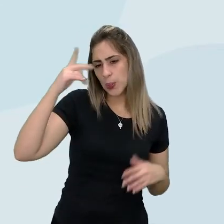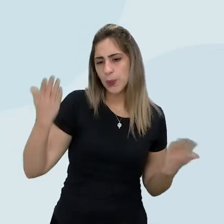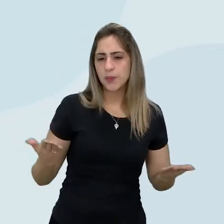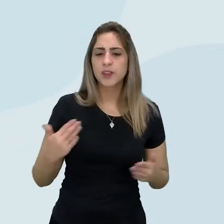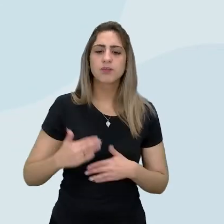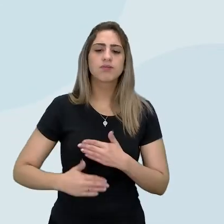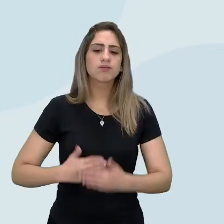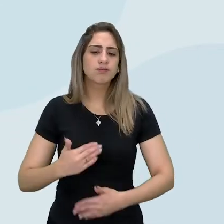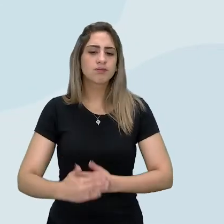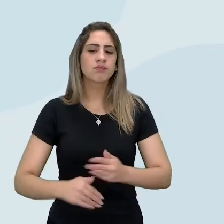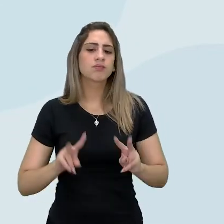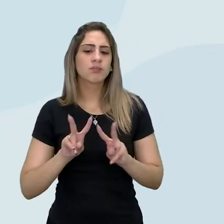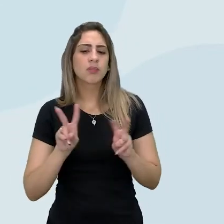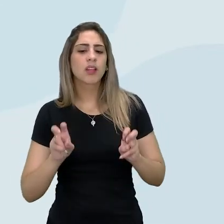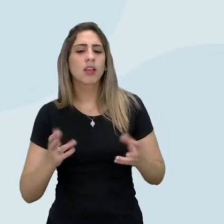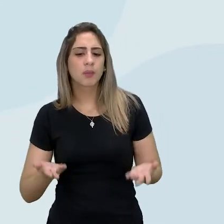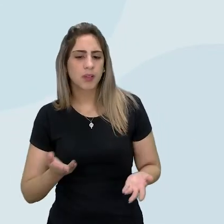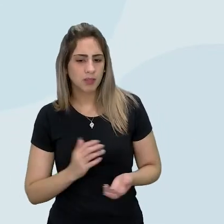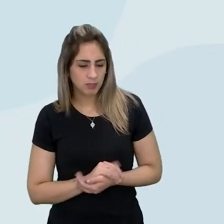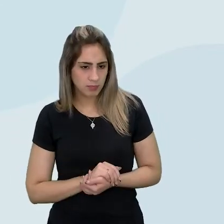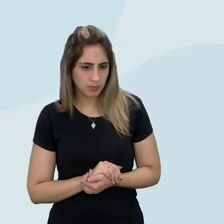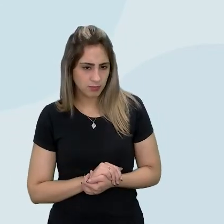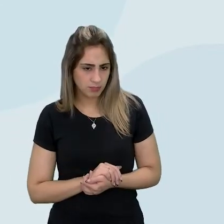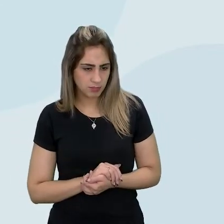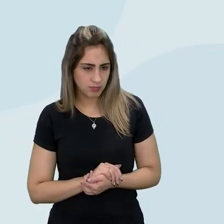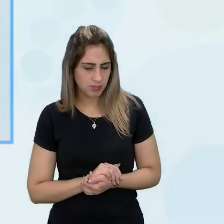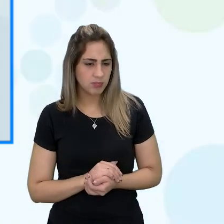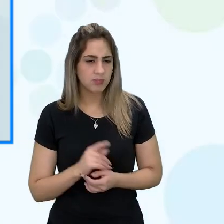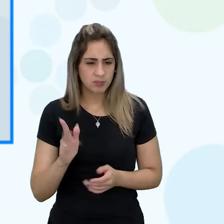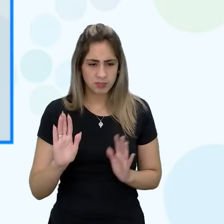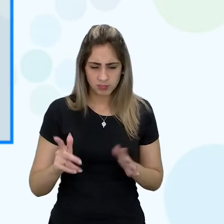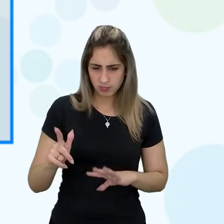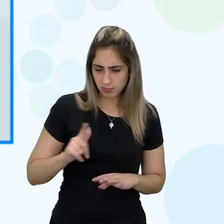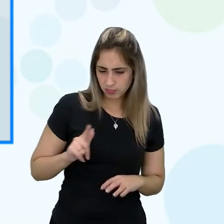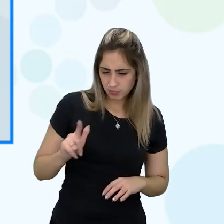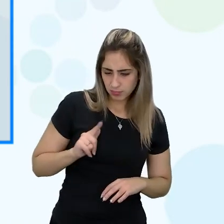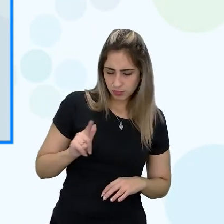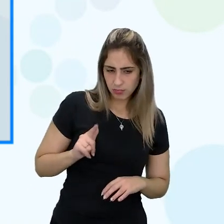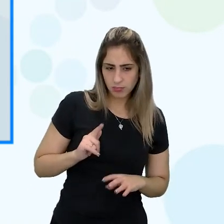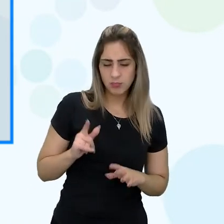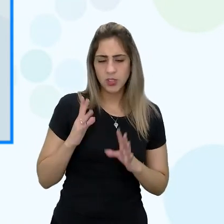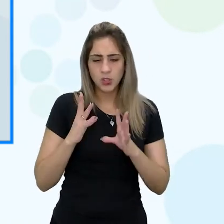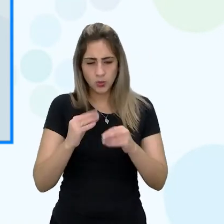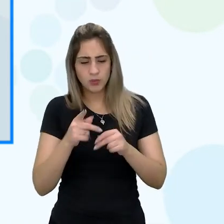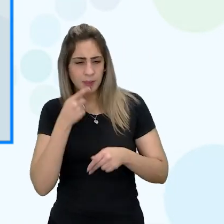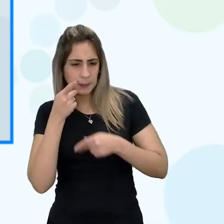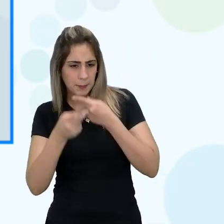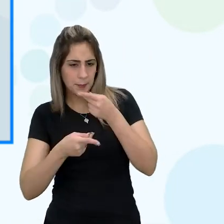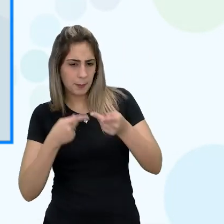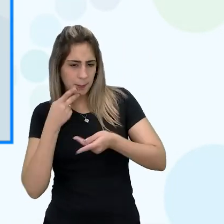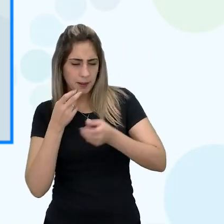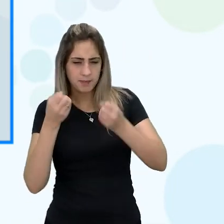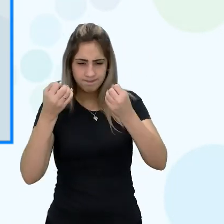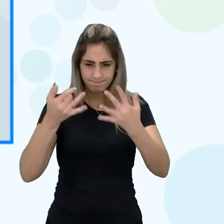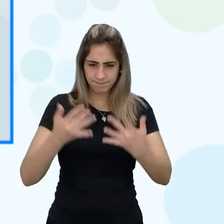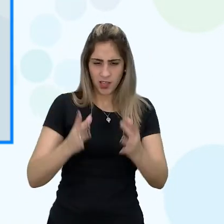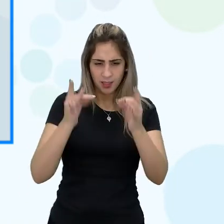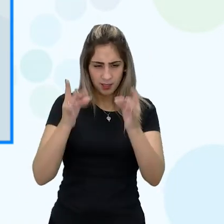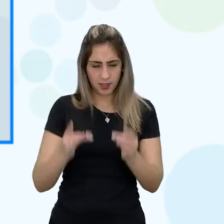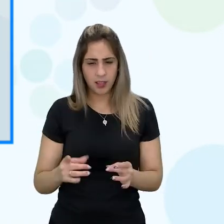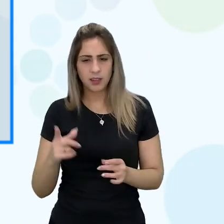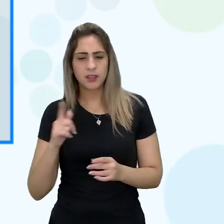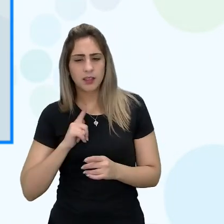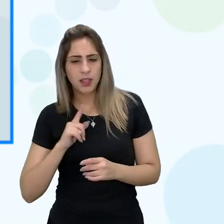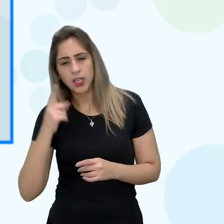ao longo do componente, né? Então, será que, né, tudo o que foi abordado aqui, né, sempre gera aí,